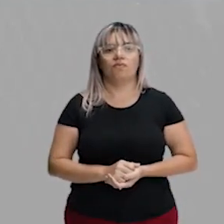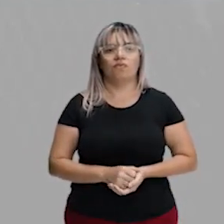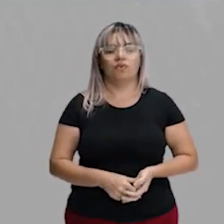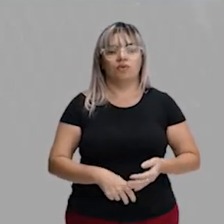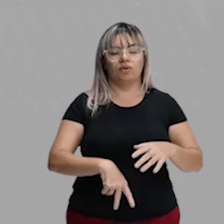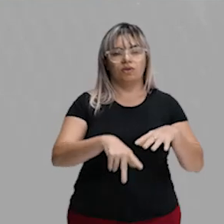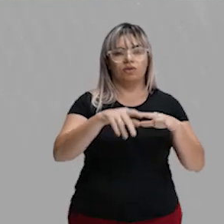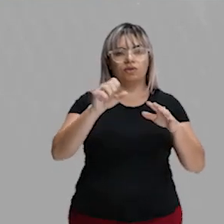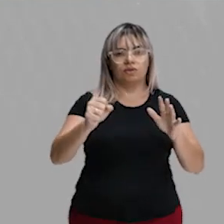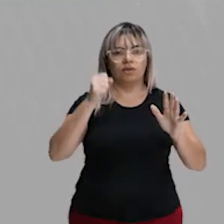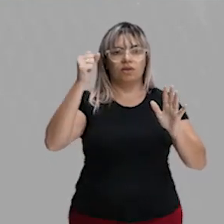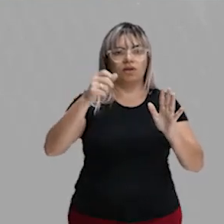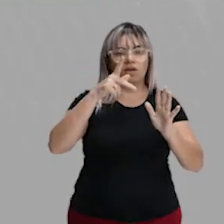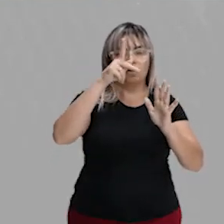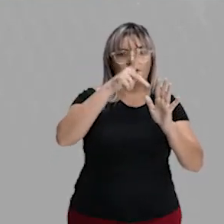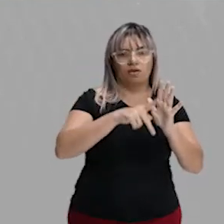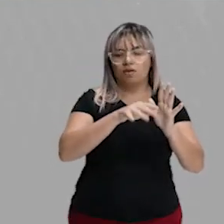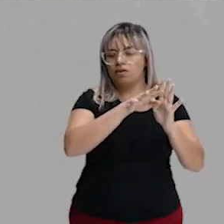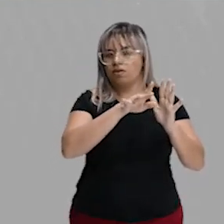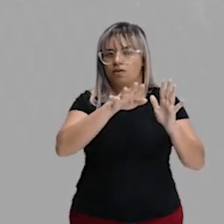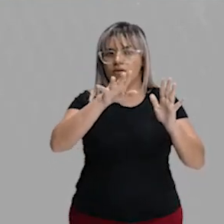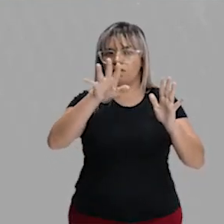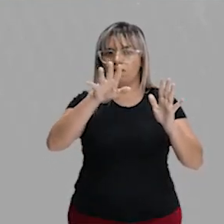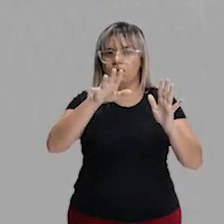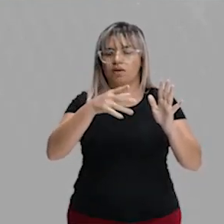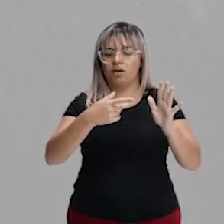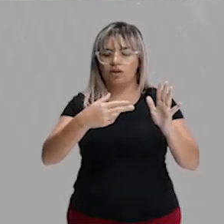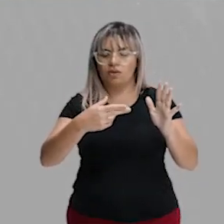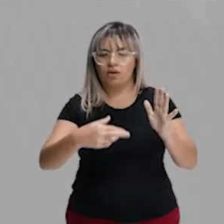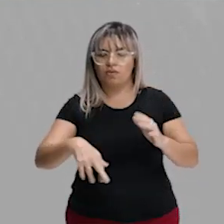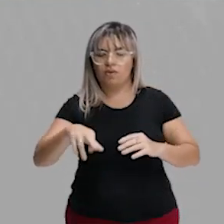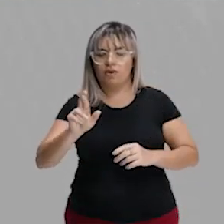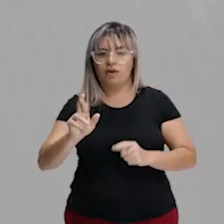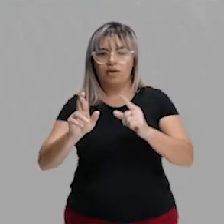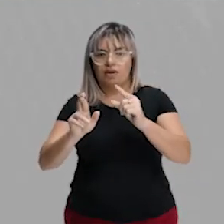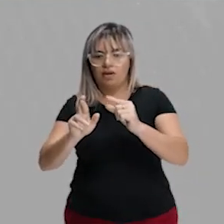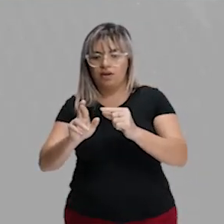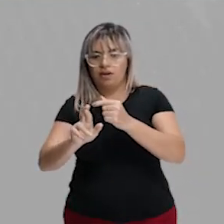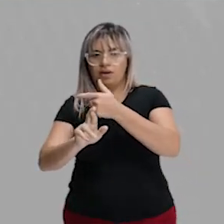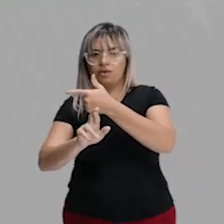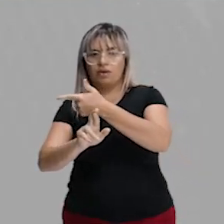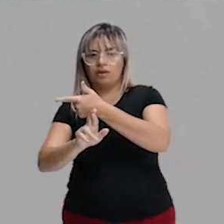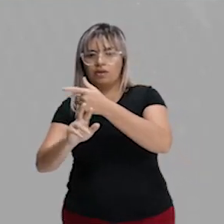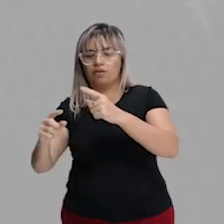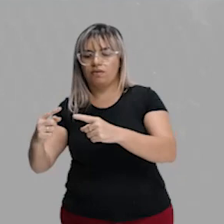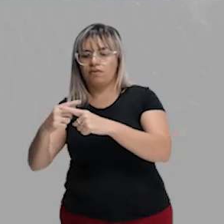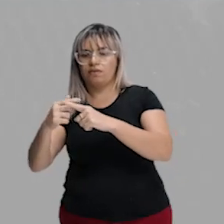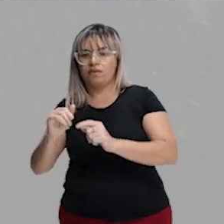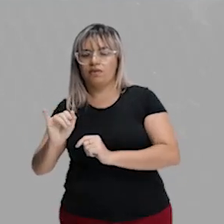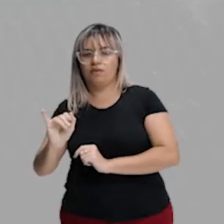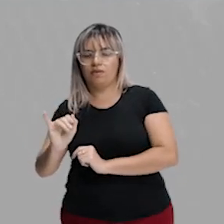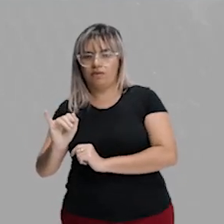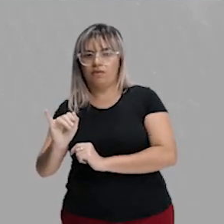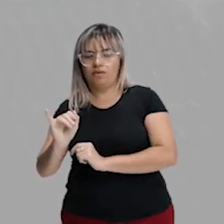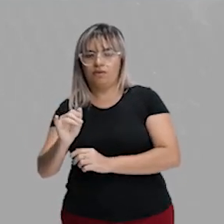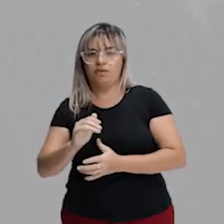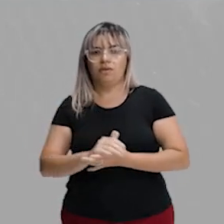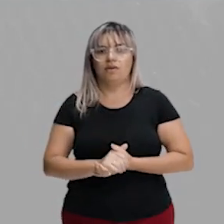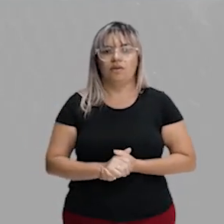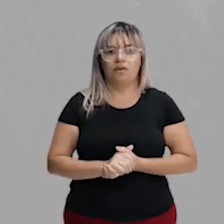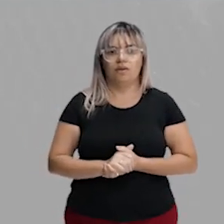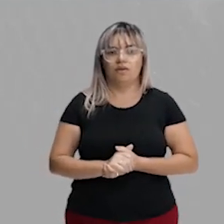dissipada é R ao quadrado vezes I, tá ok? Ela vem no desdobramento da potência com a primeira lei de